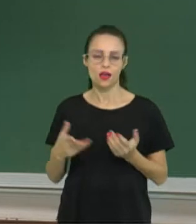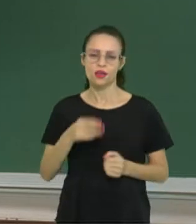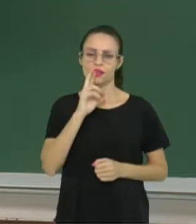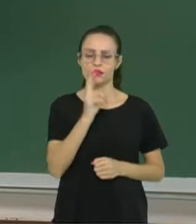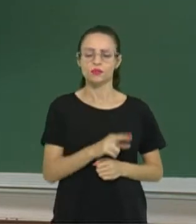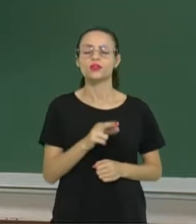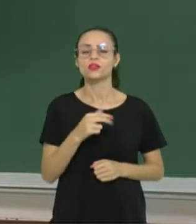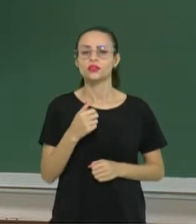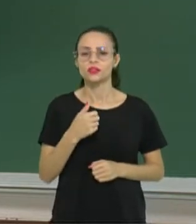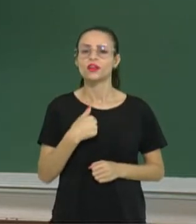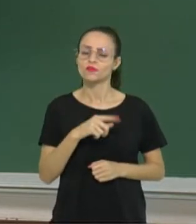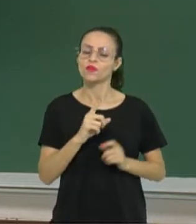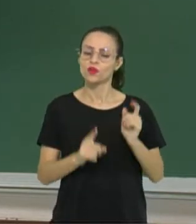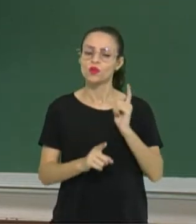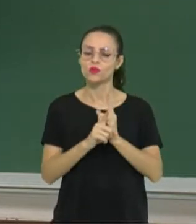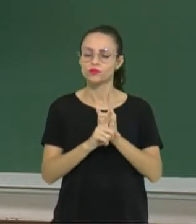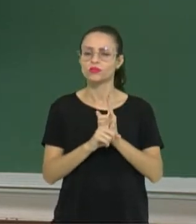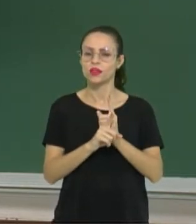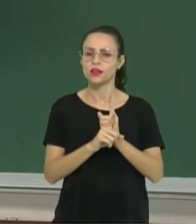Ah,